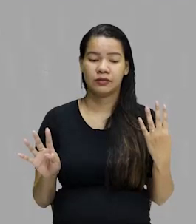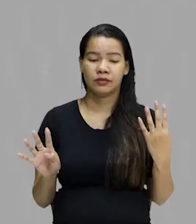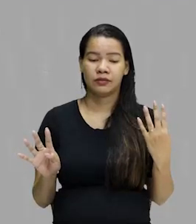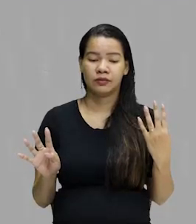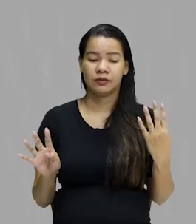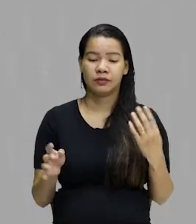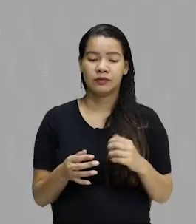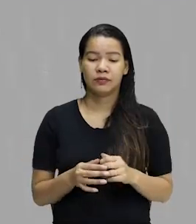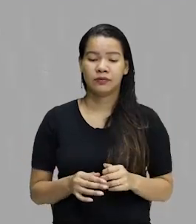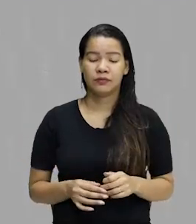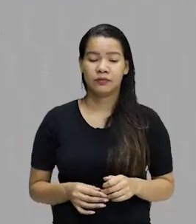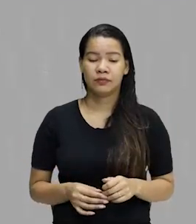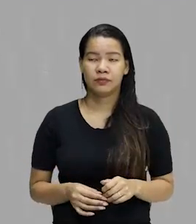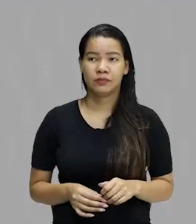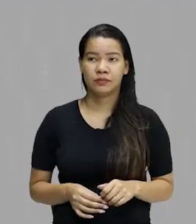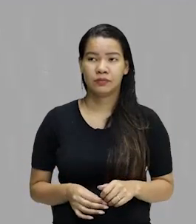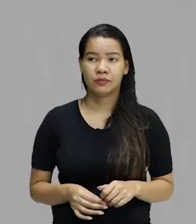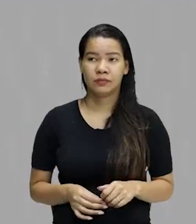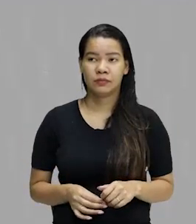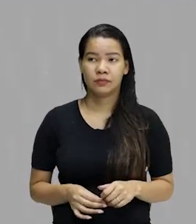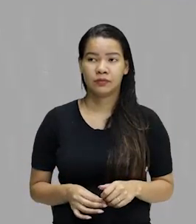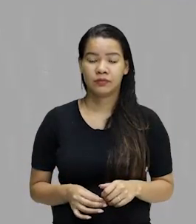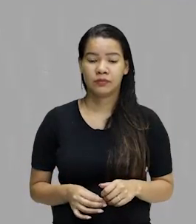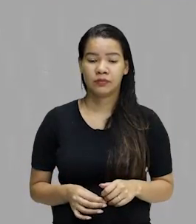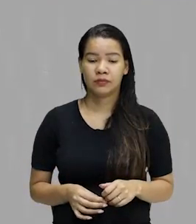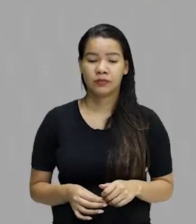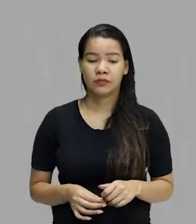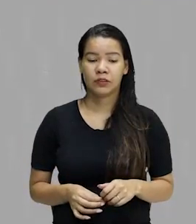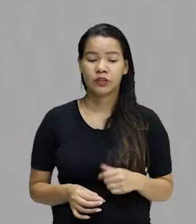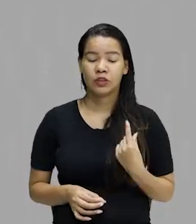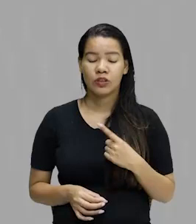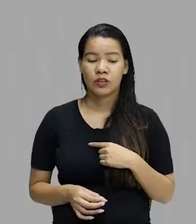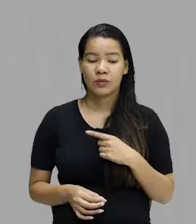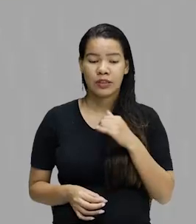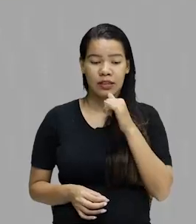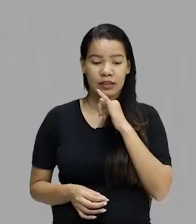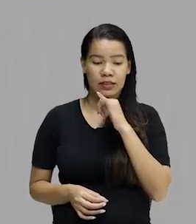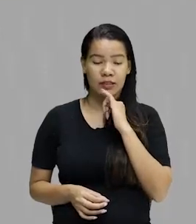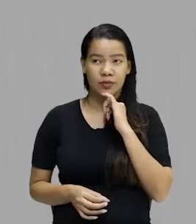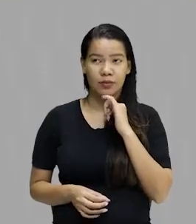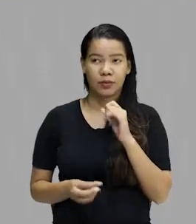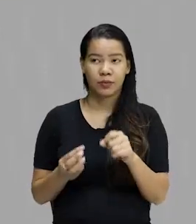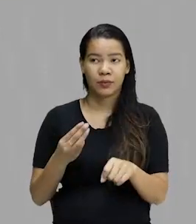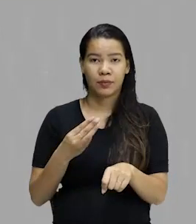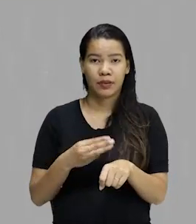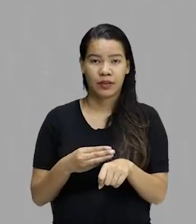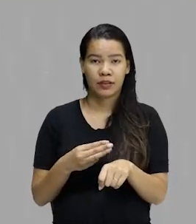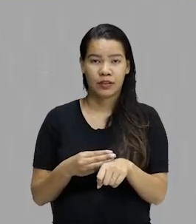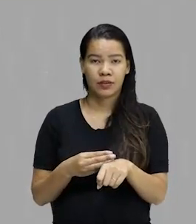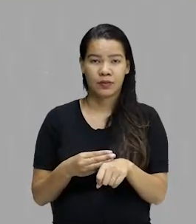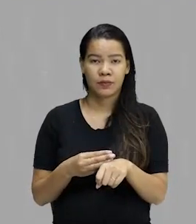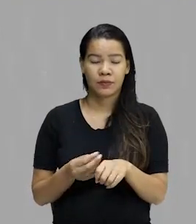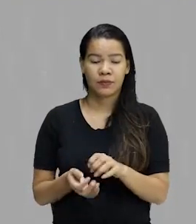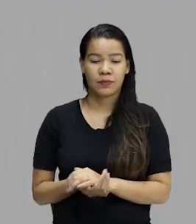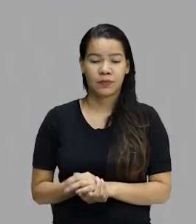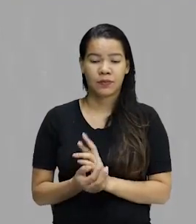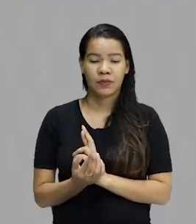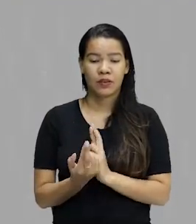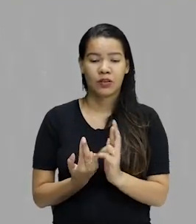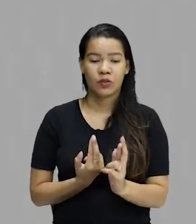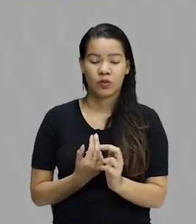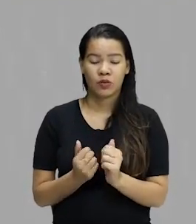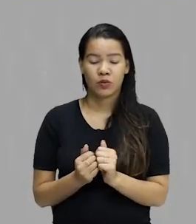as reações que estão sendo aqui propostas, nós temos um metal, certo, reagindo com uma